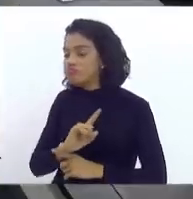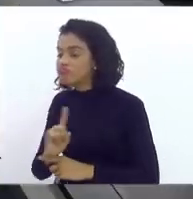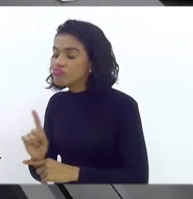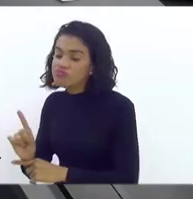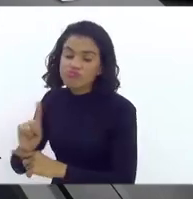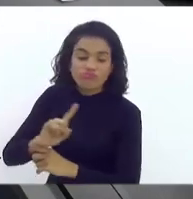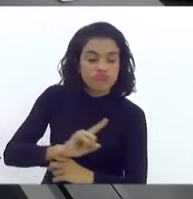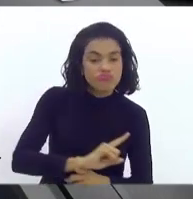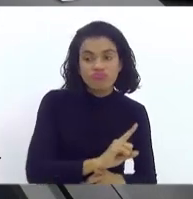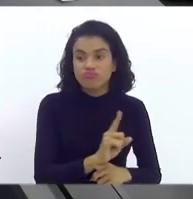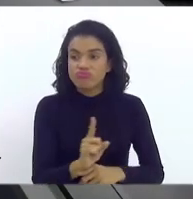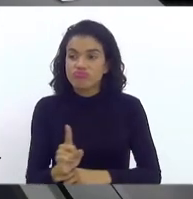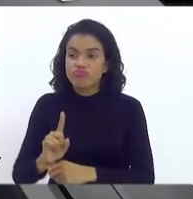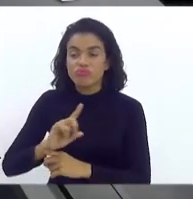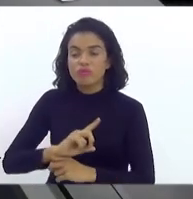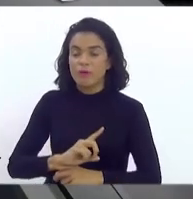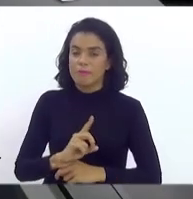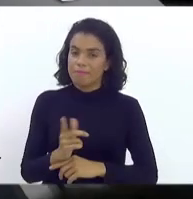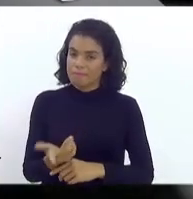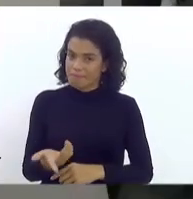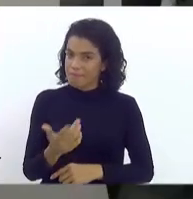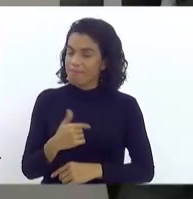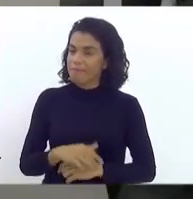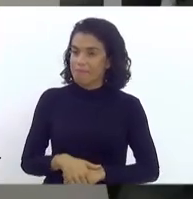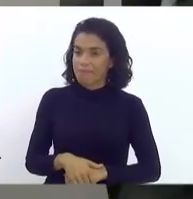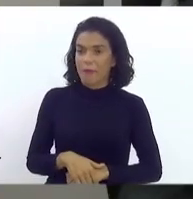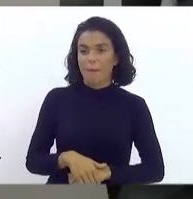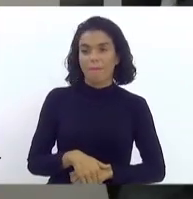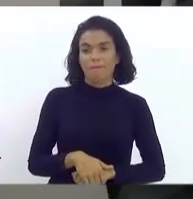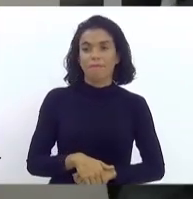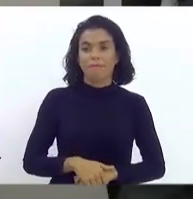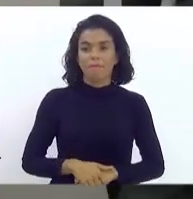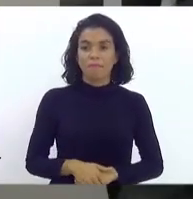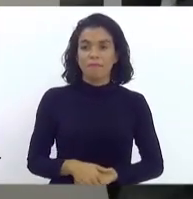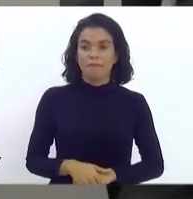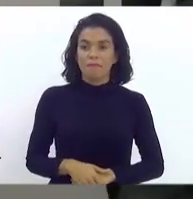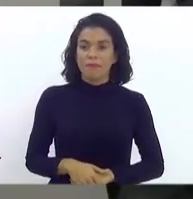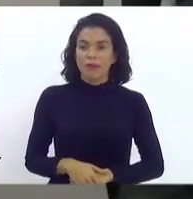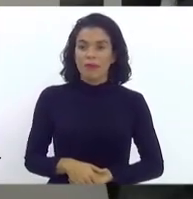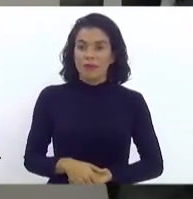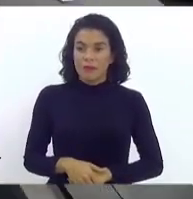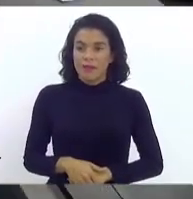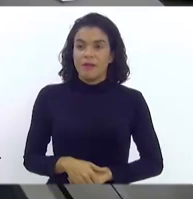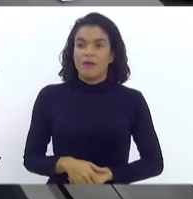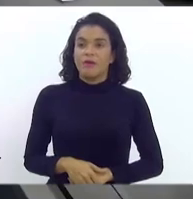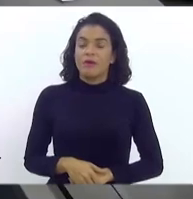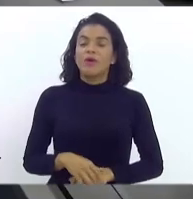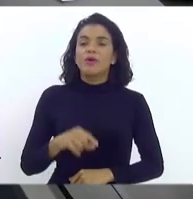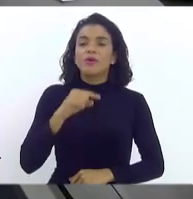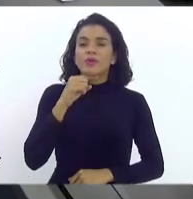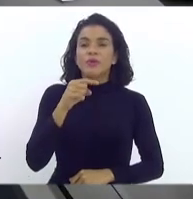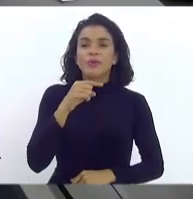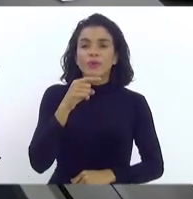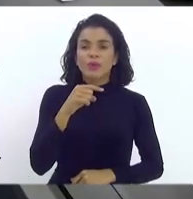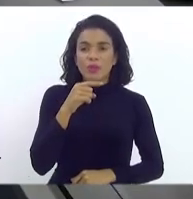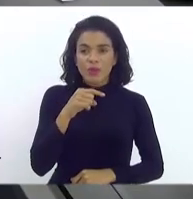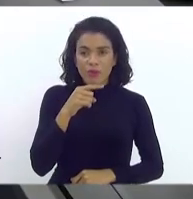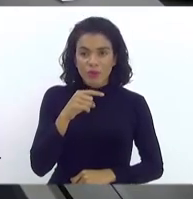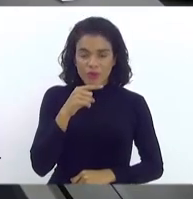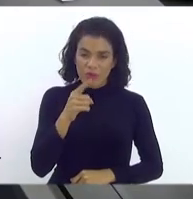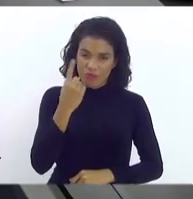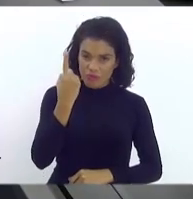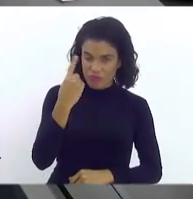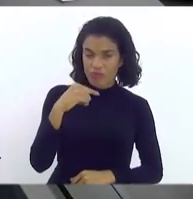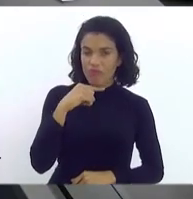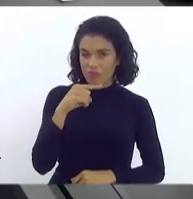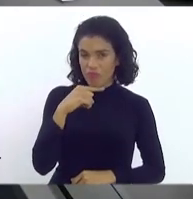mais uma atuação mais direcionada para uma análise técnica. Presidente, tem uma dúvida. Eu tenho só uma dúvida